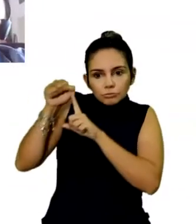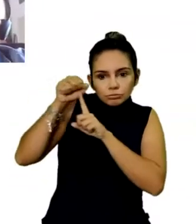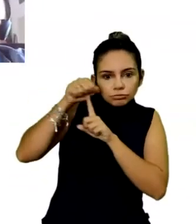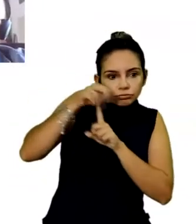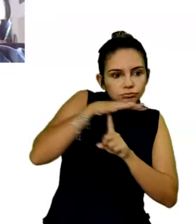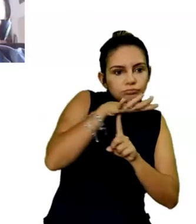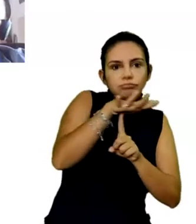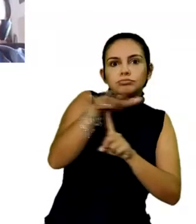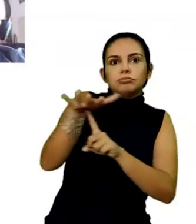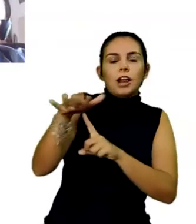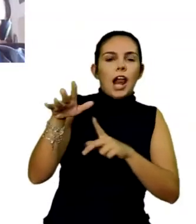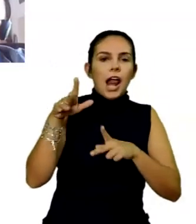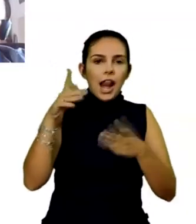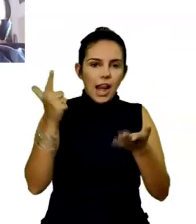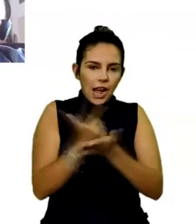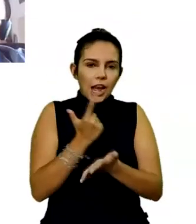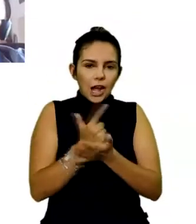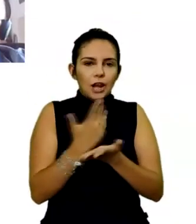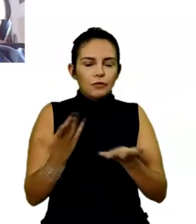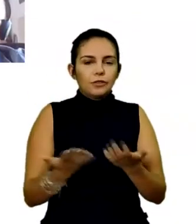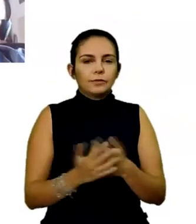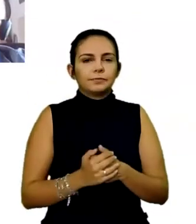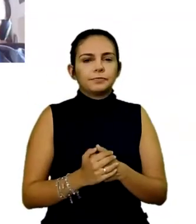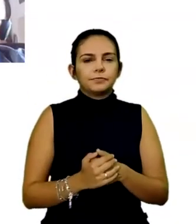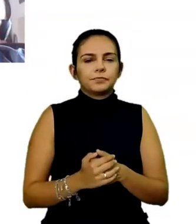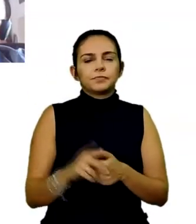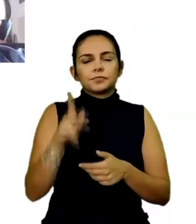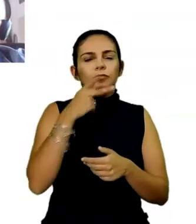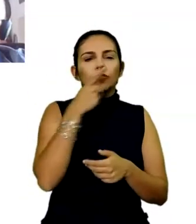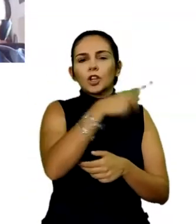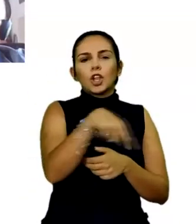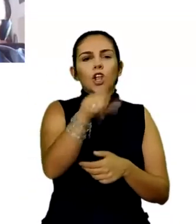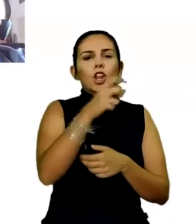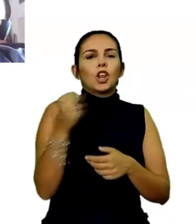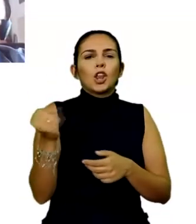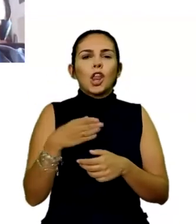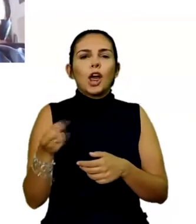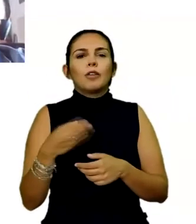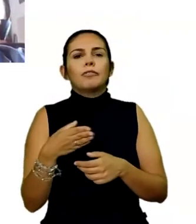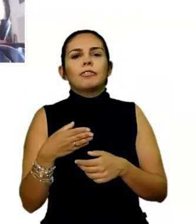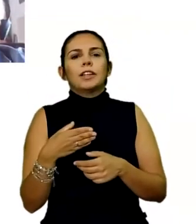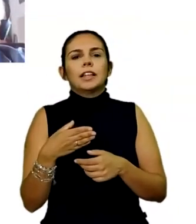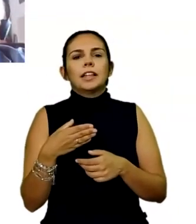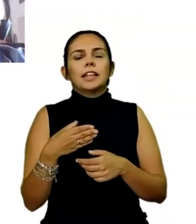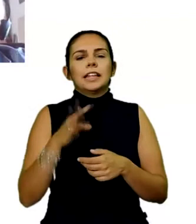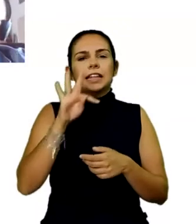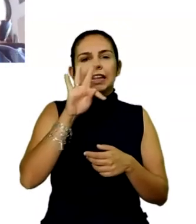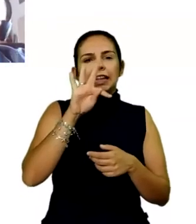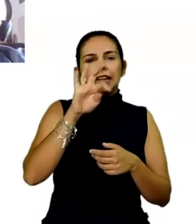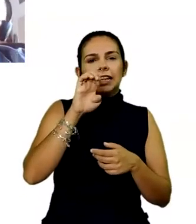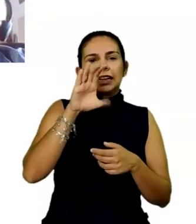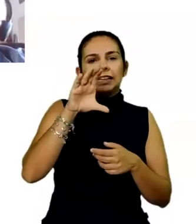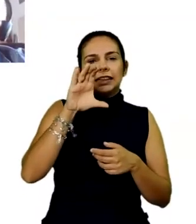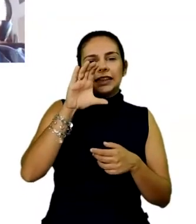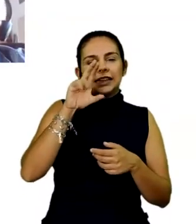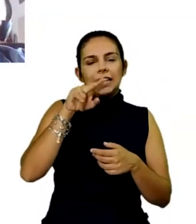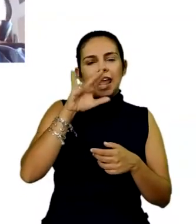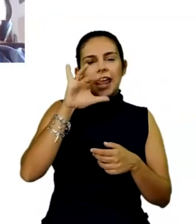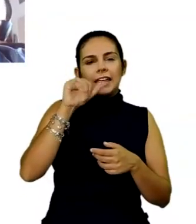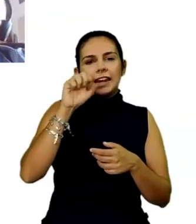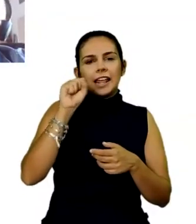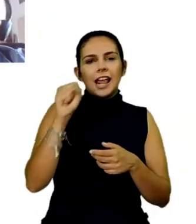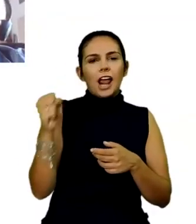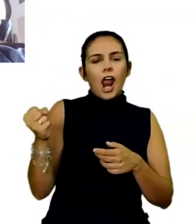livro. Exatamente. Agora, Eliardo, você falava aí das novas técnicas, né, de entrada da modernidade, principalmente